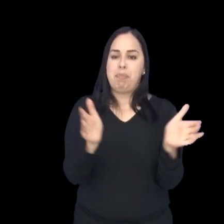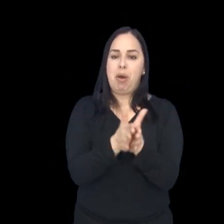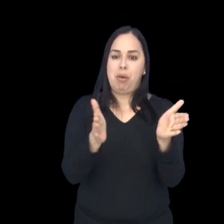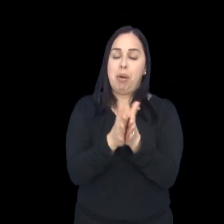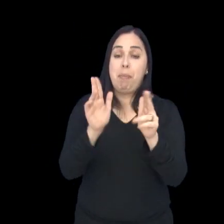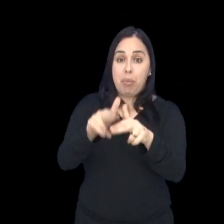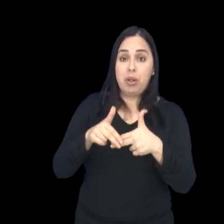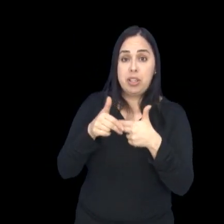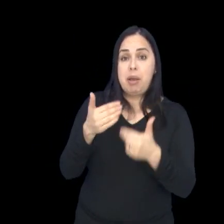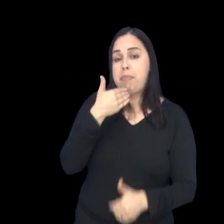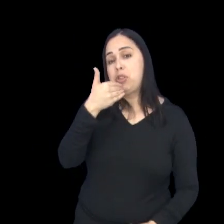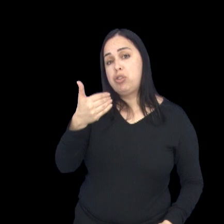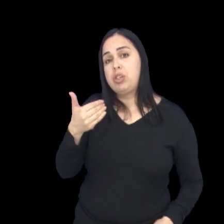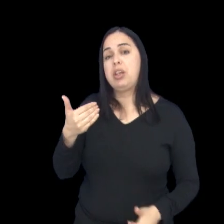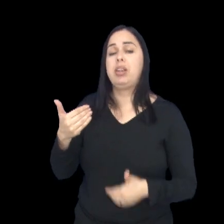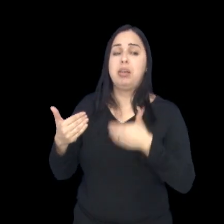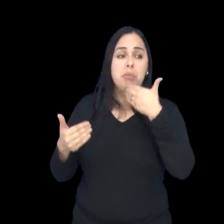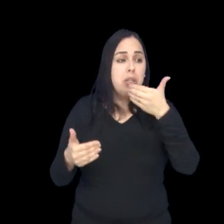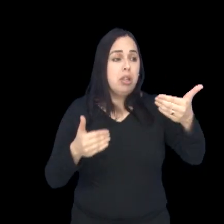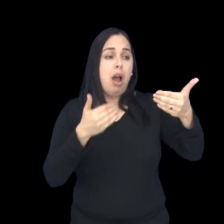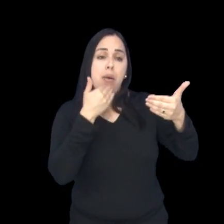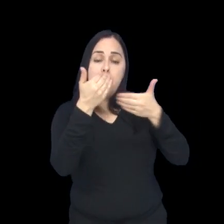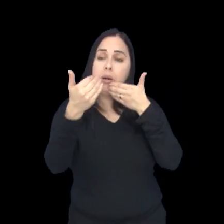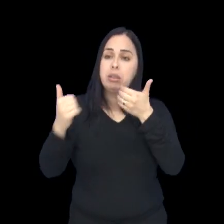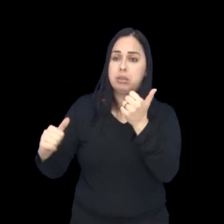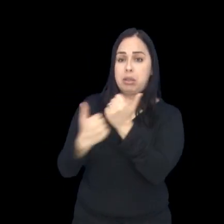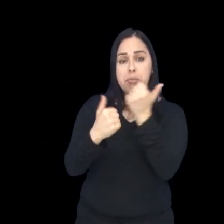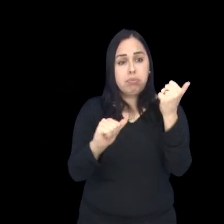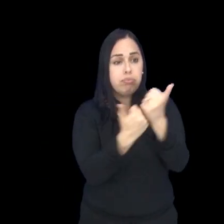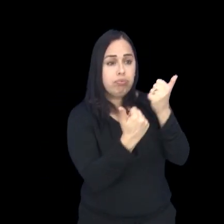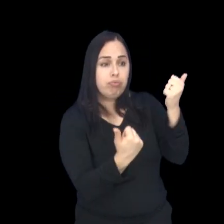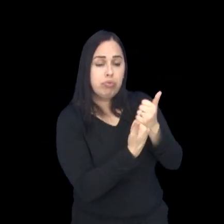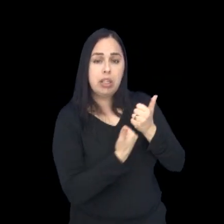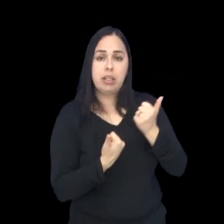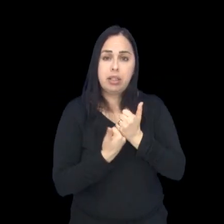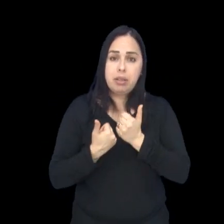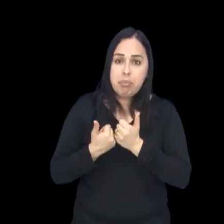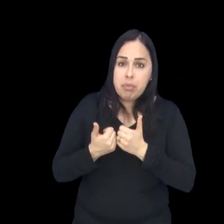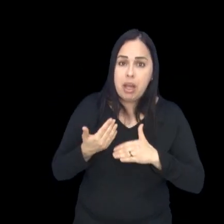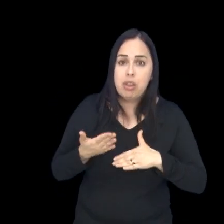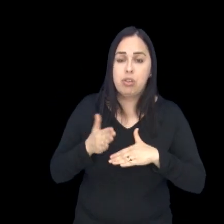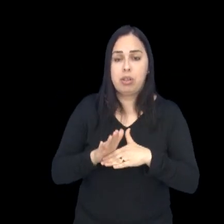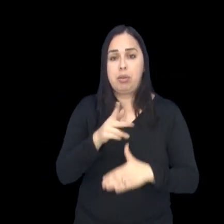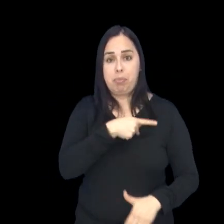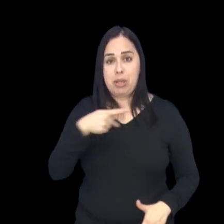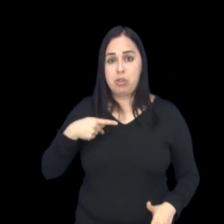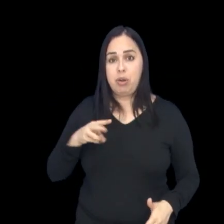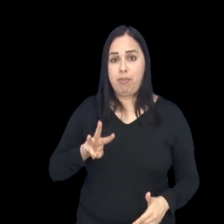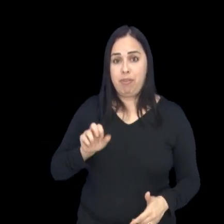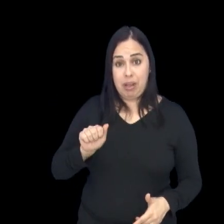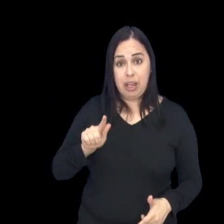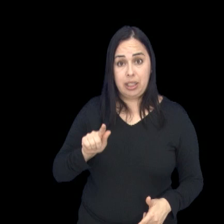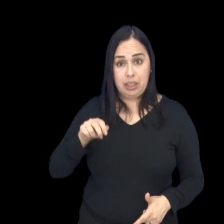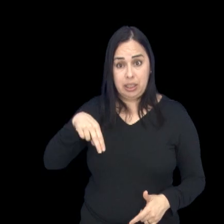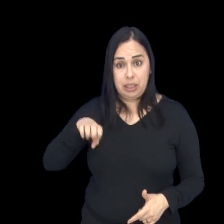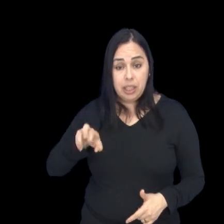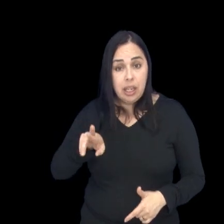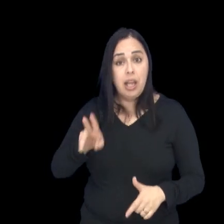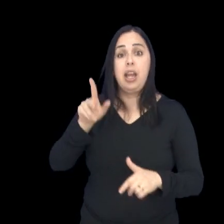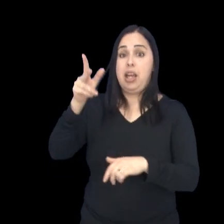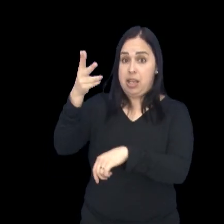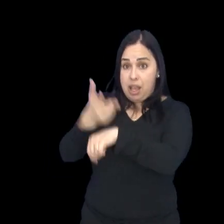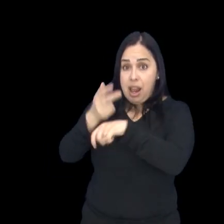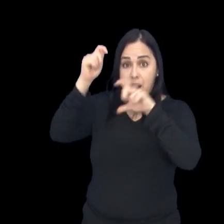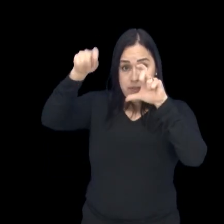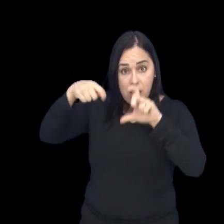pedi apoio para as entidades religiosas que combatem a fome. Tive o apoio do pastor Wagner de Lima, que fez um vídeo, você